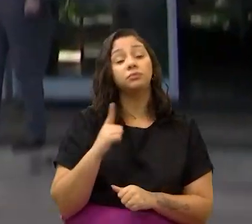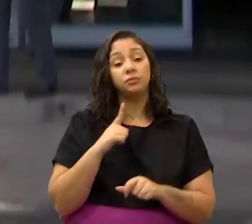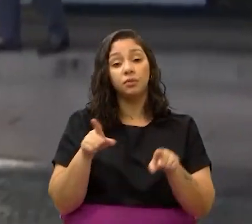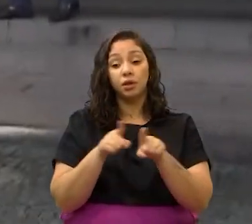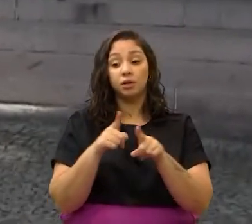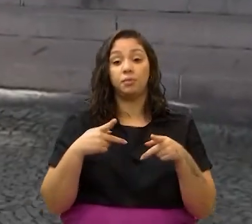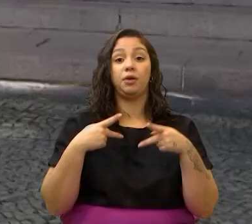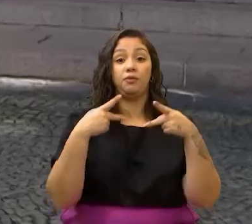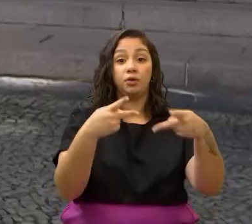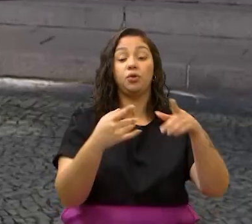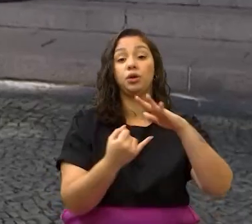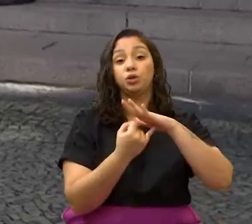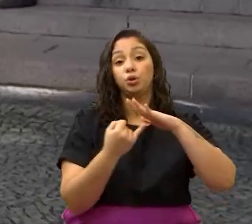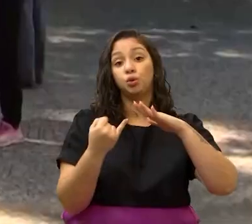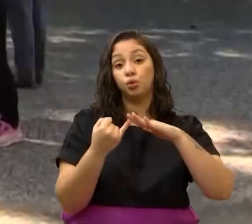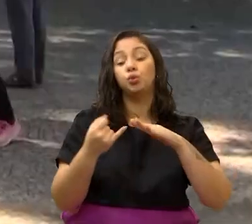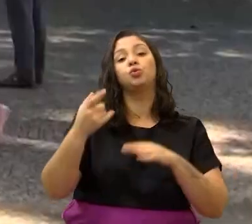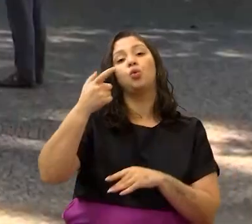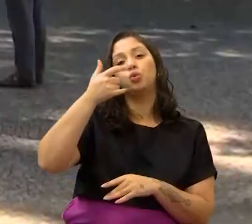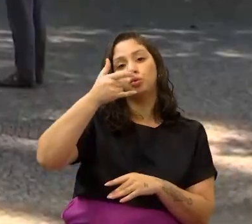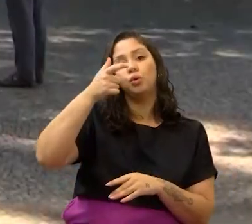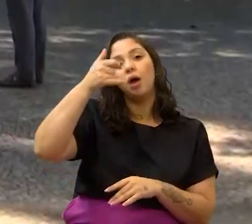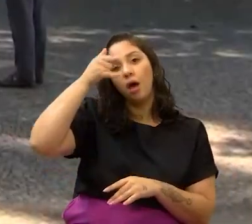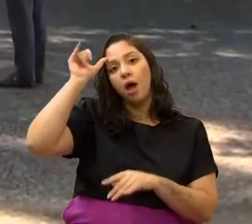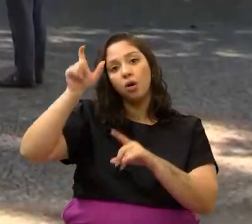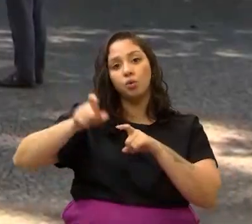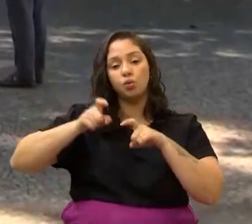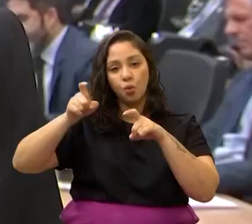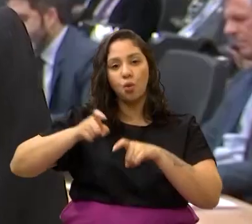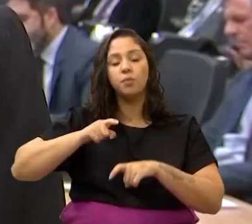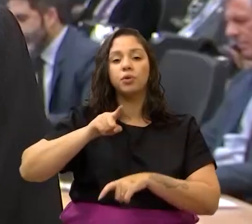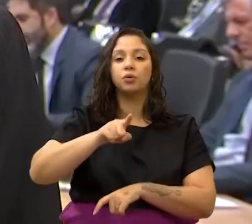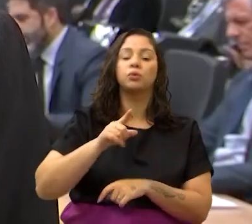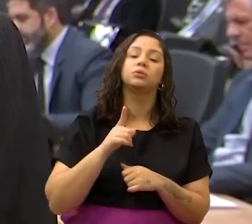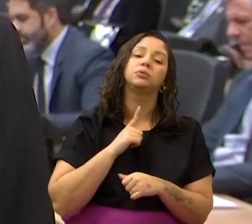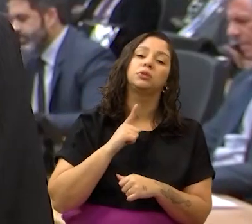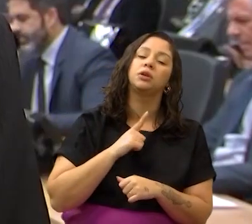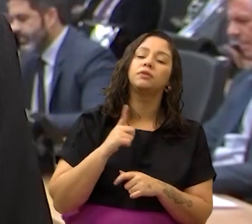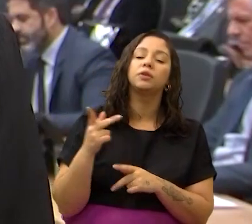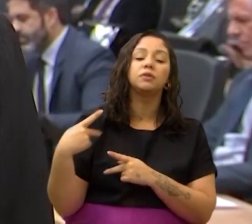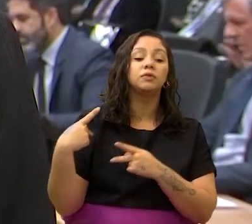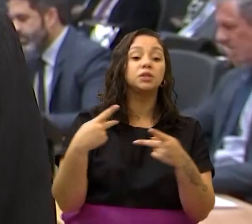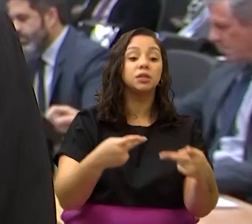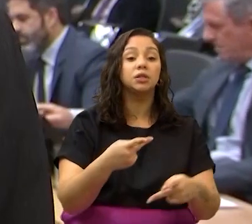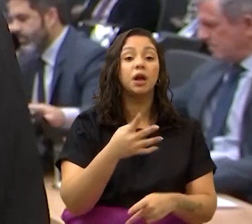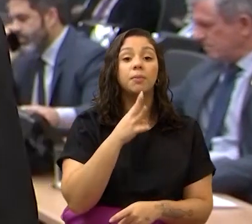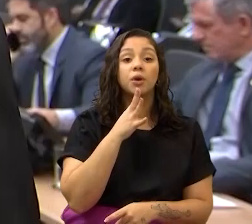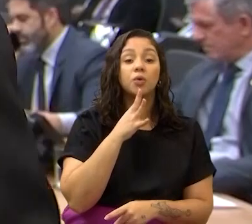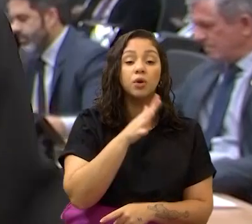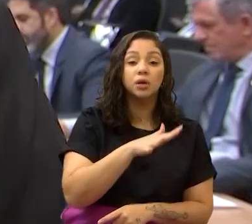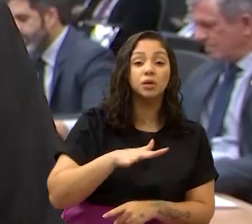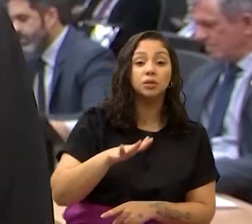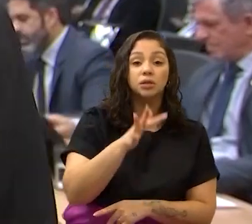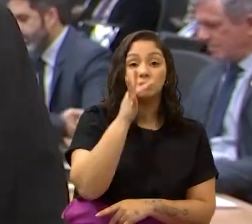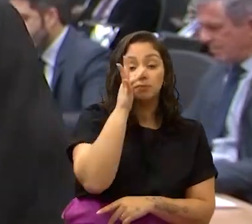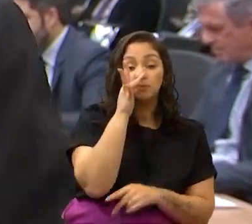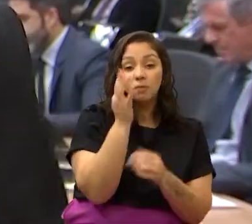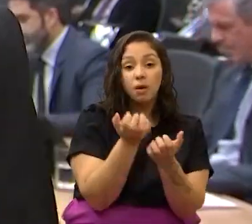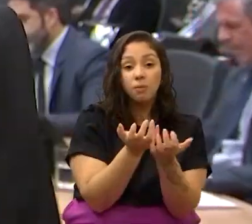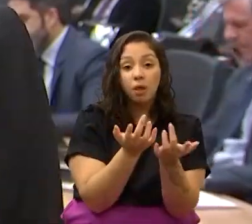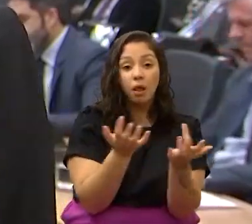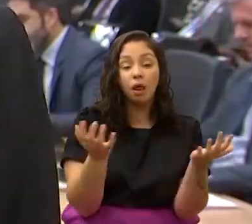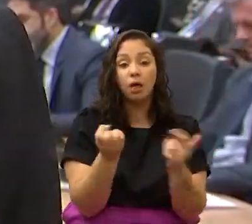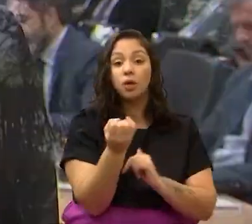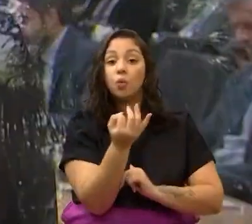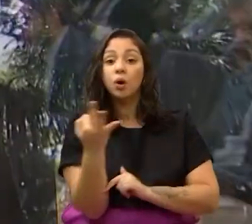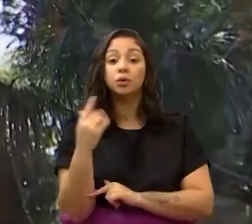visitou neste primeiro semestre o Instituto Agronômico de Campinas. Ali foi uma visita para conhecer o horto, o